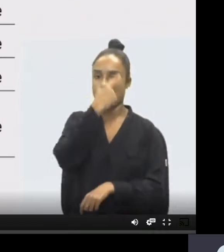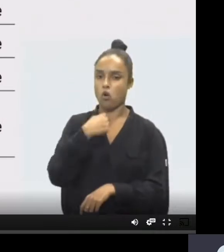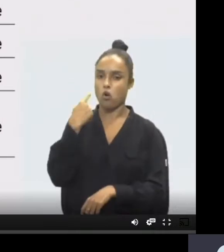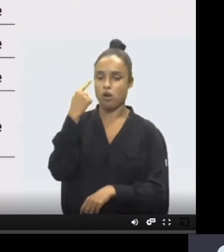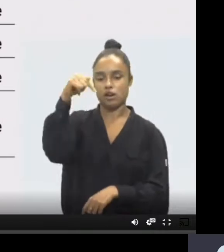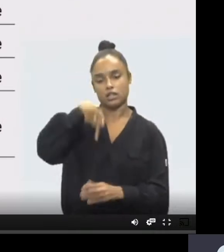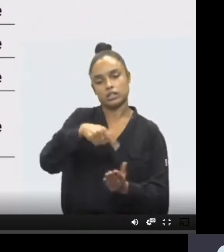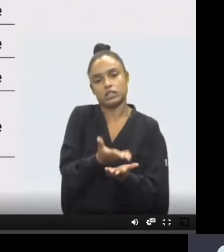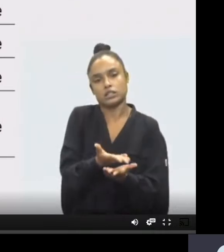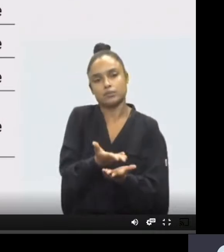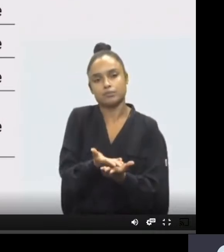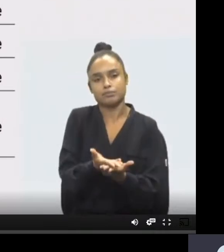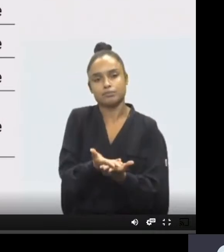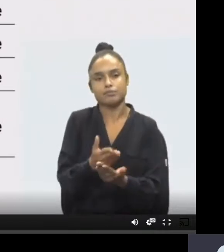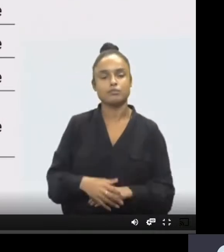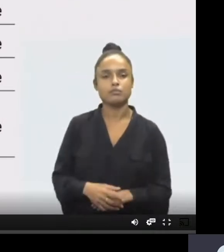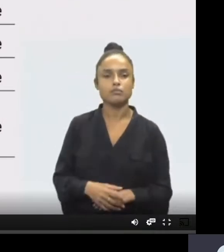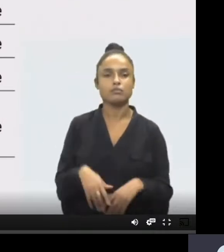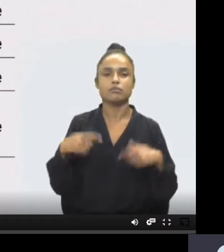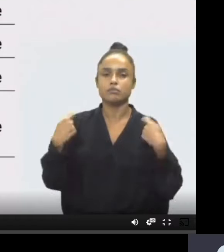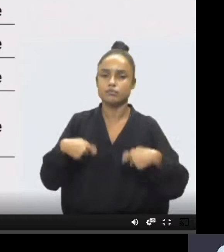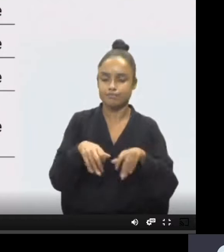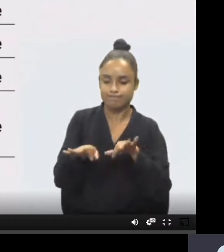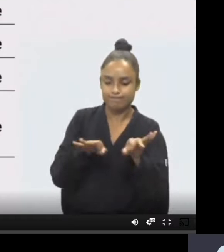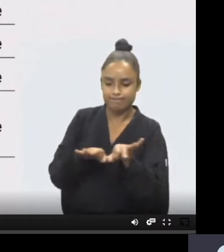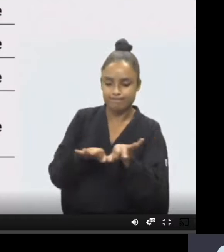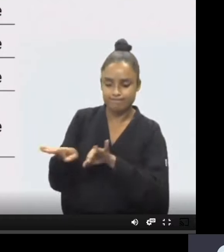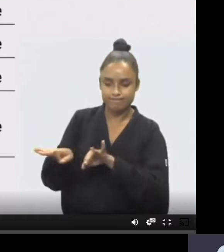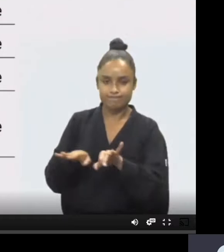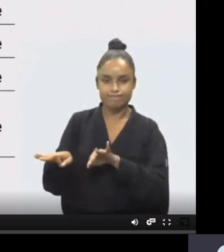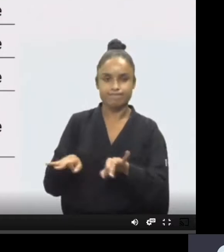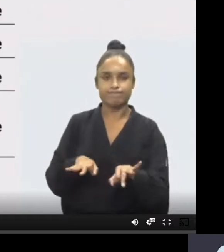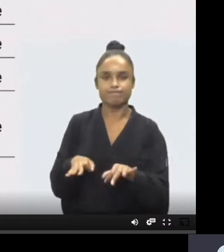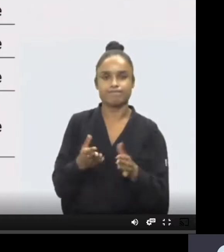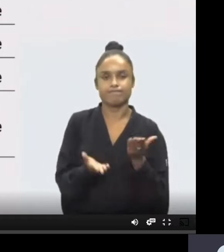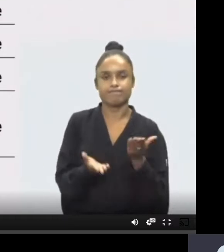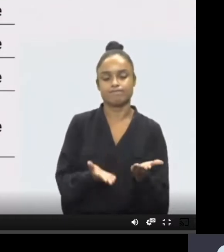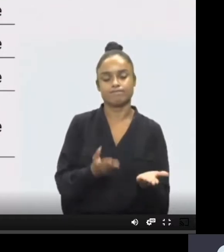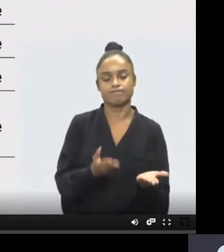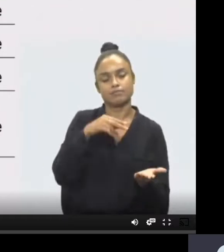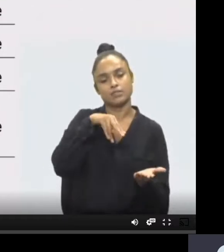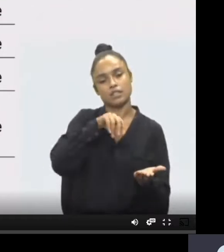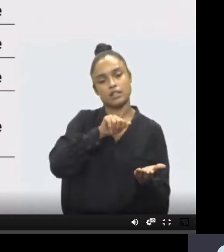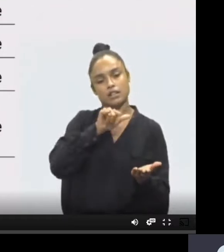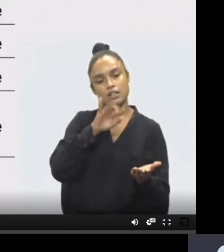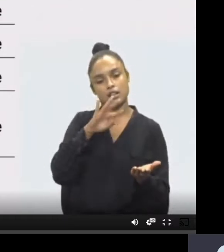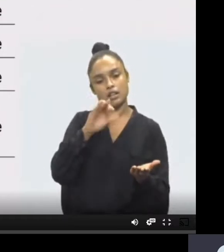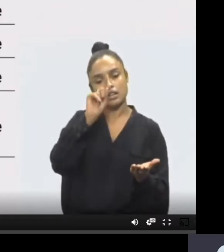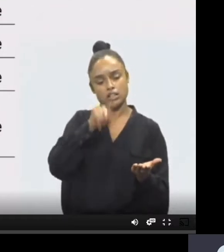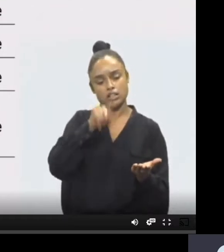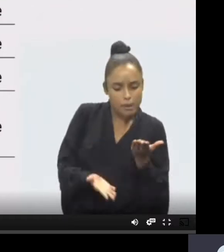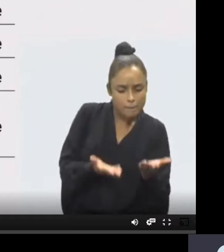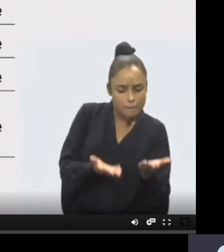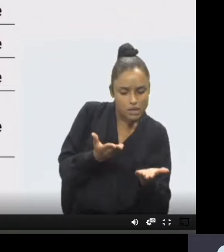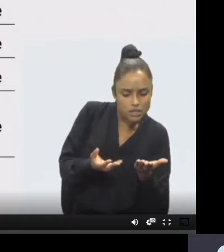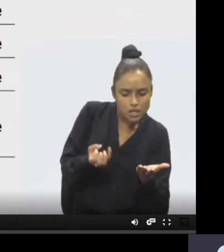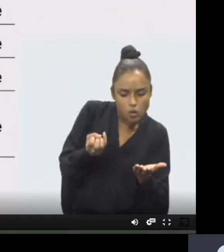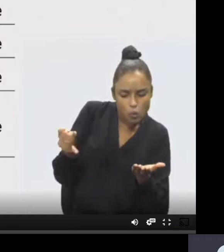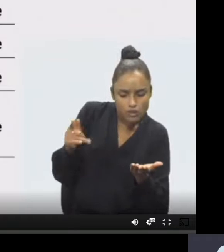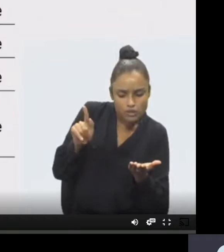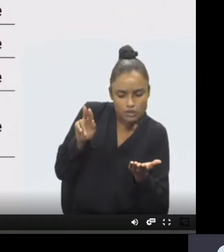o preparo dessas soluções. Então, para isso, nós precisamos da utilização da balança analítica. Como esses testes são testes de